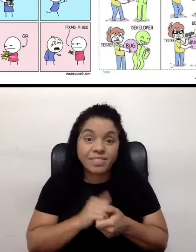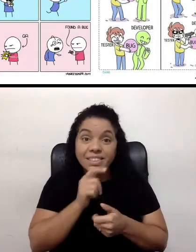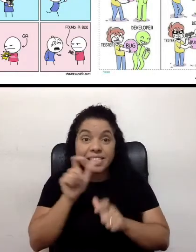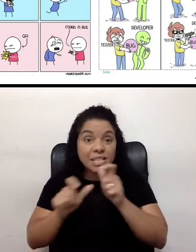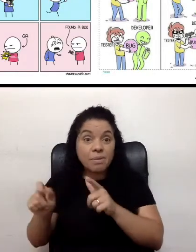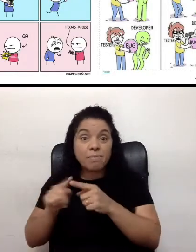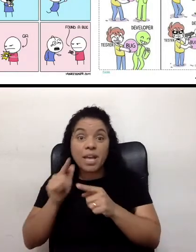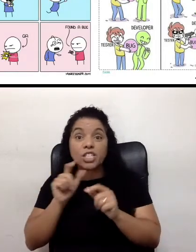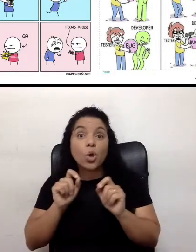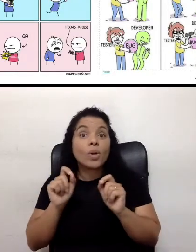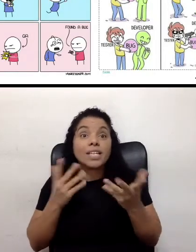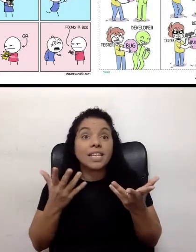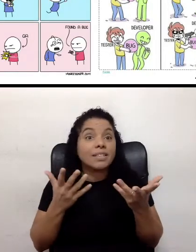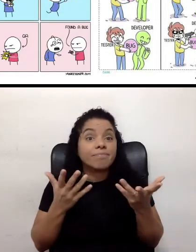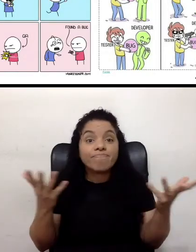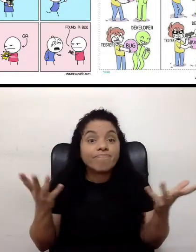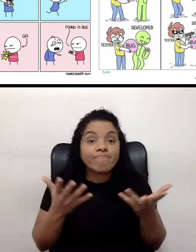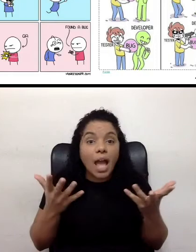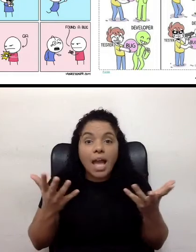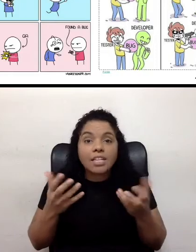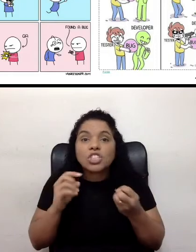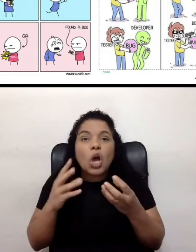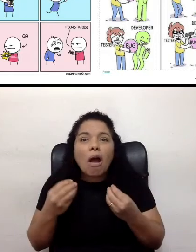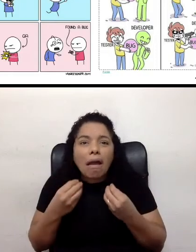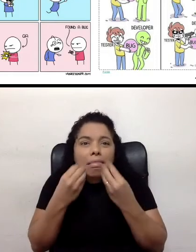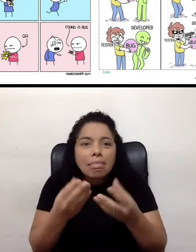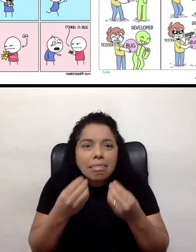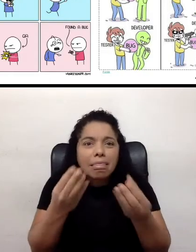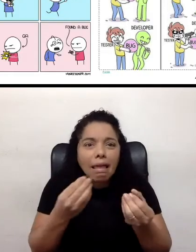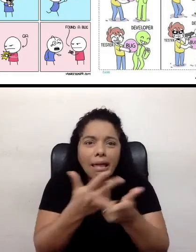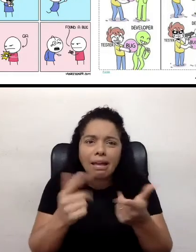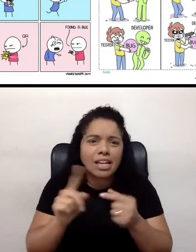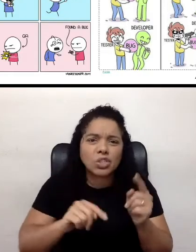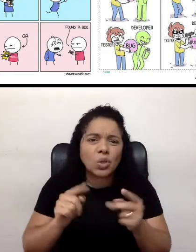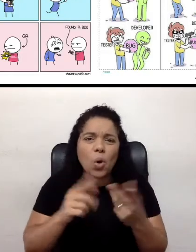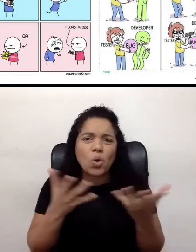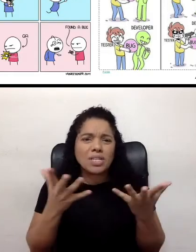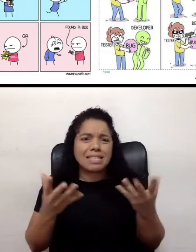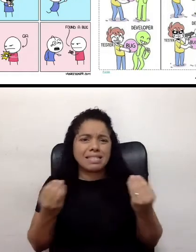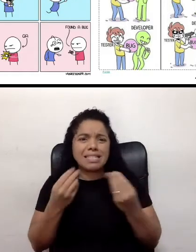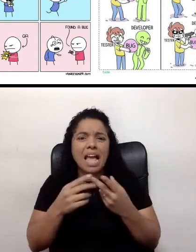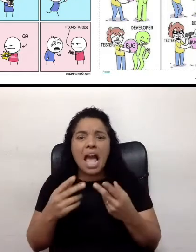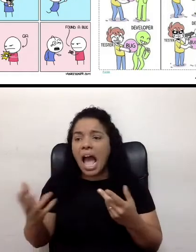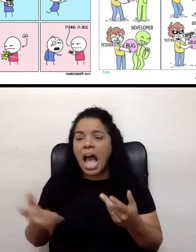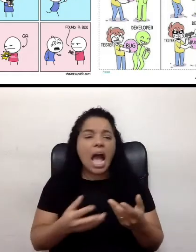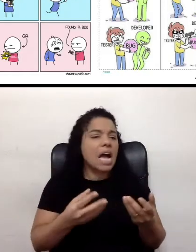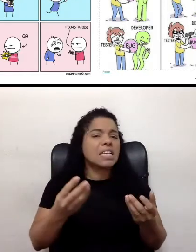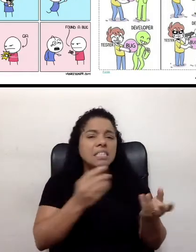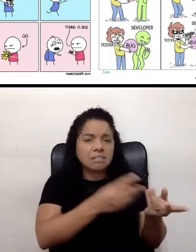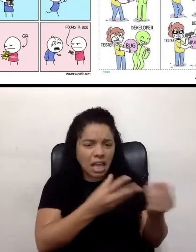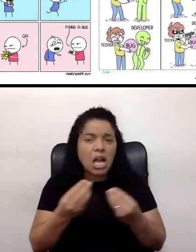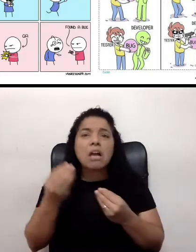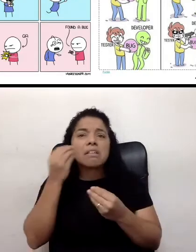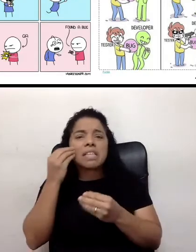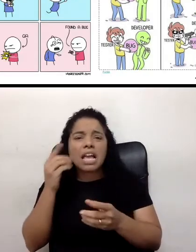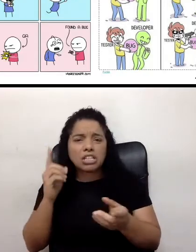pessoa que não é simplesmente entregador de pastel, né? Não é para ser uma pastelaria. Me dá o teste, toma o bug. Me dá o teste,